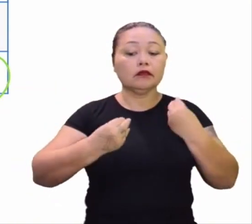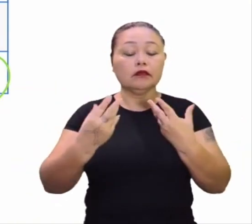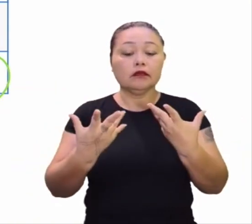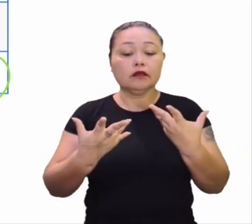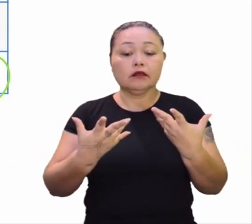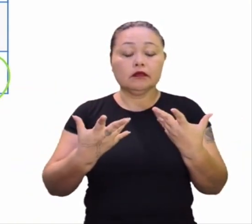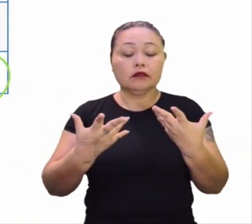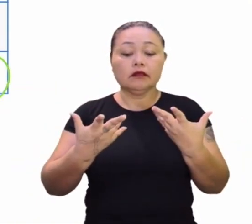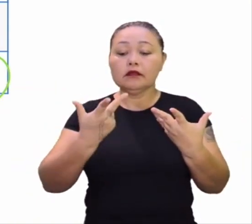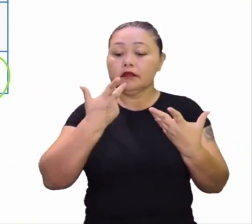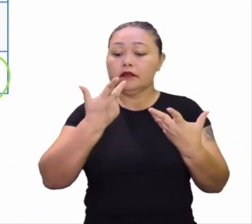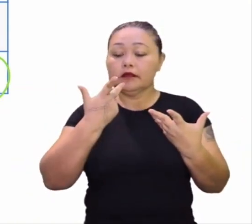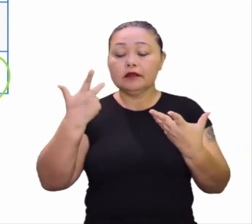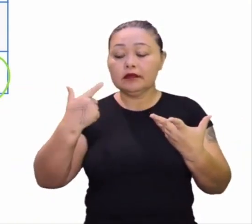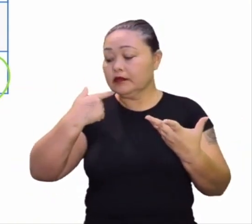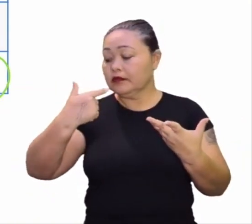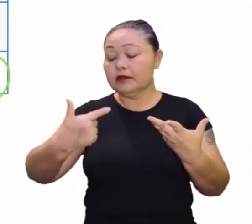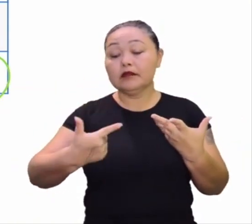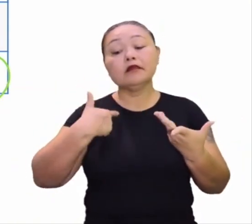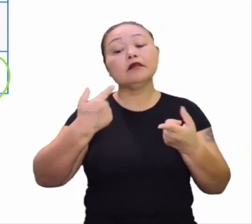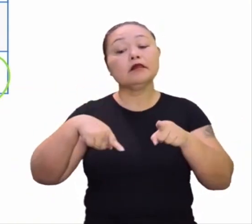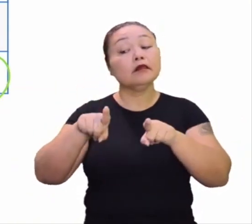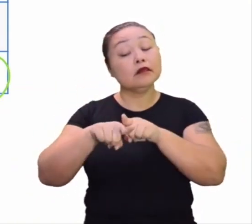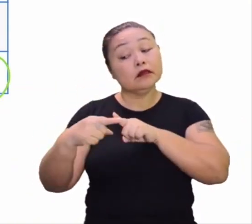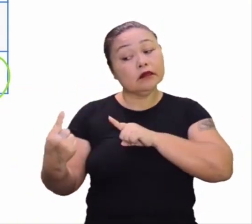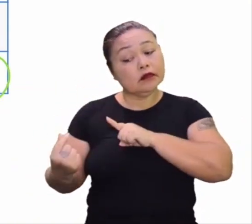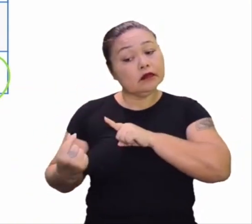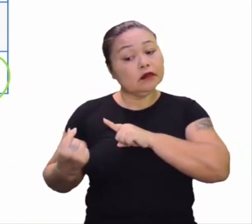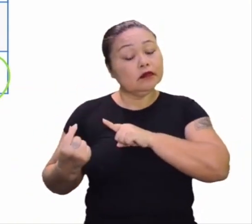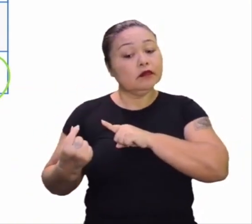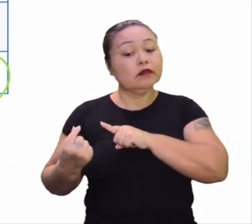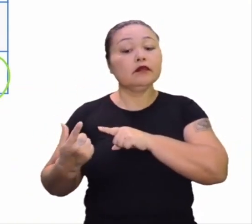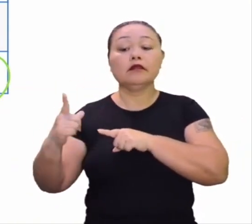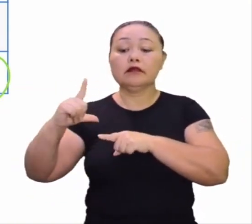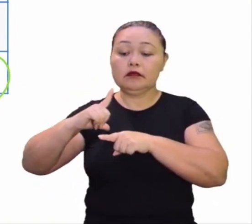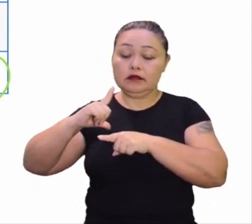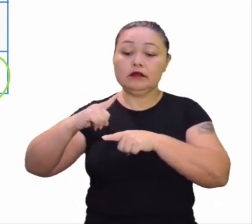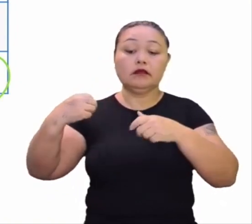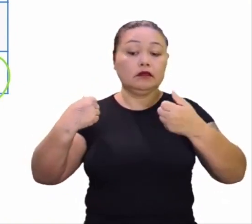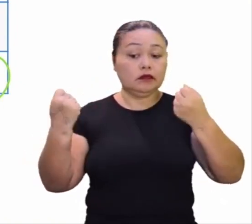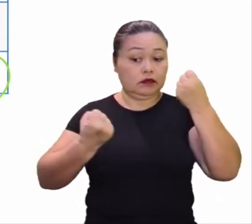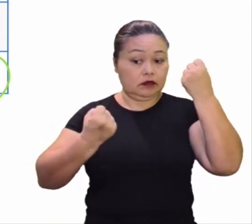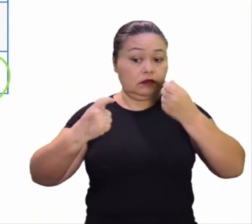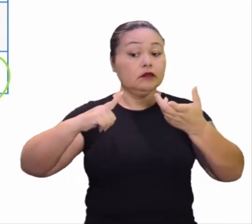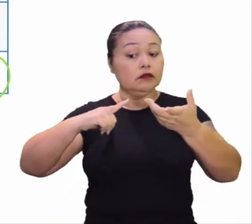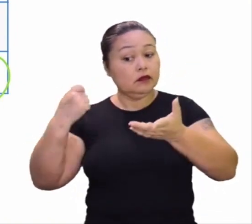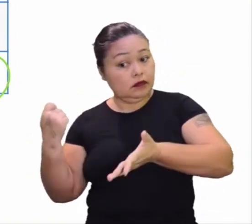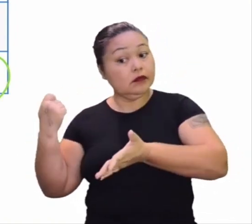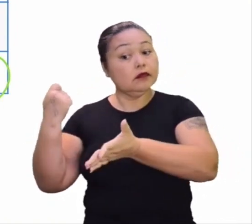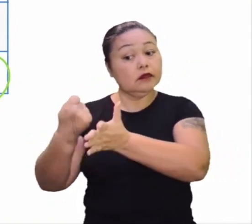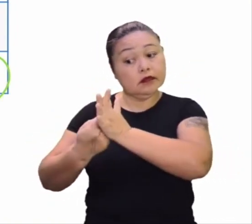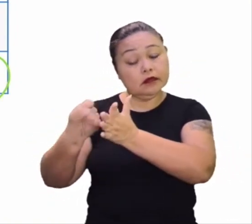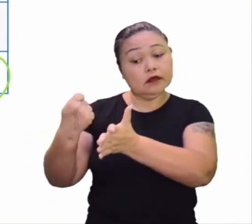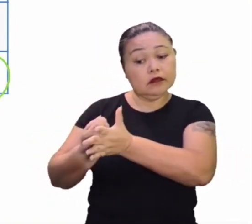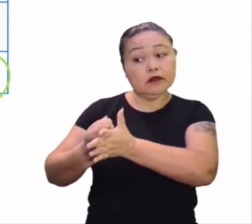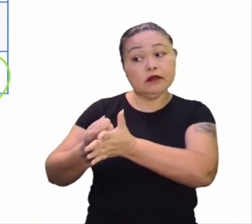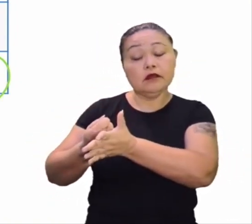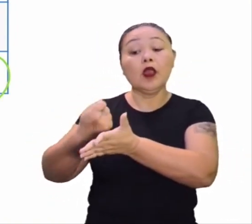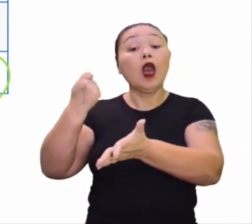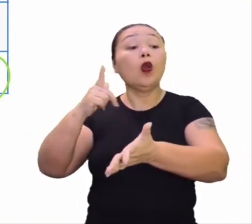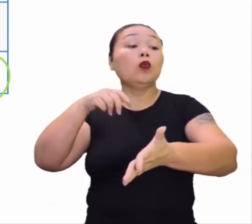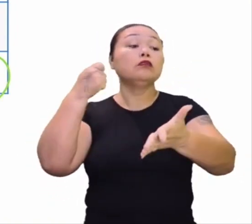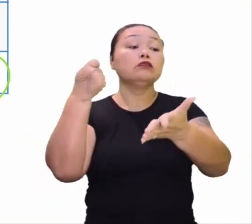que eu falei agora há pouco, da questão econômica. É isso, para se ter veículo tem que comprar. Quando se compra,